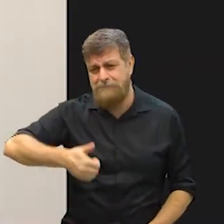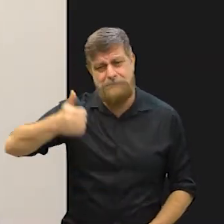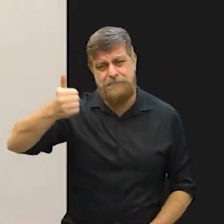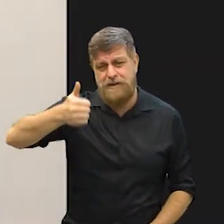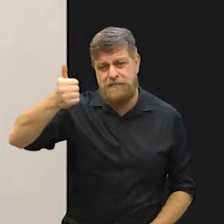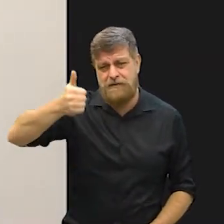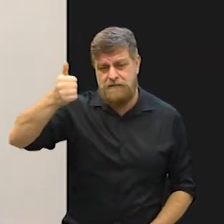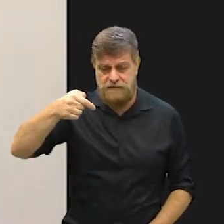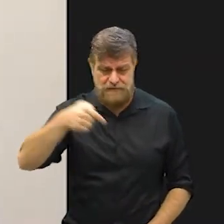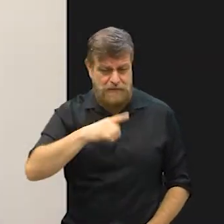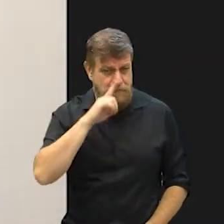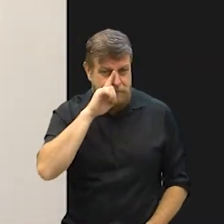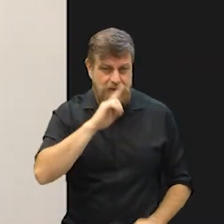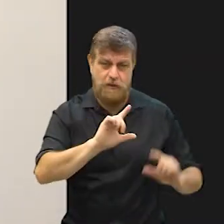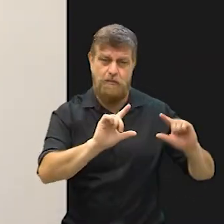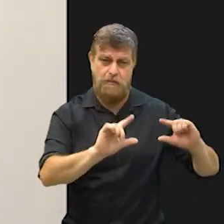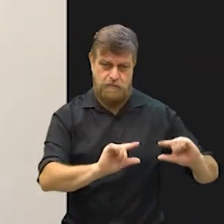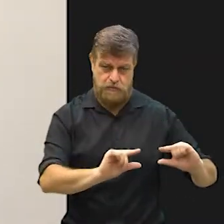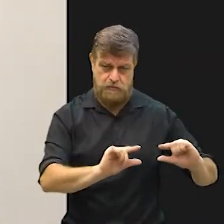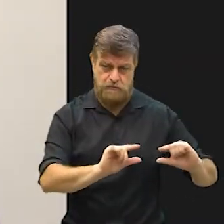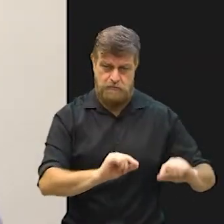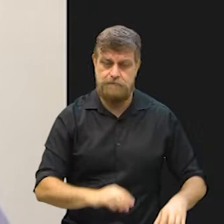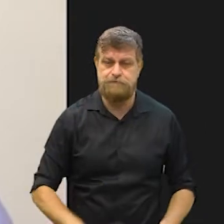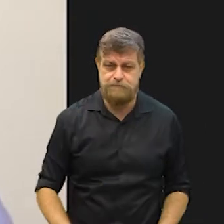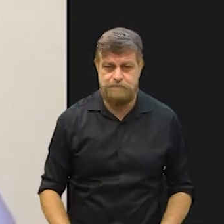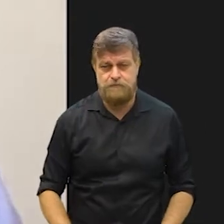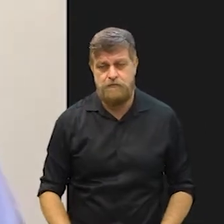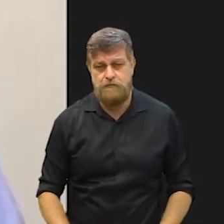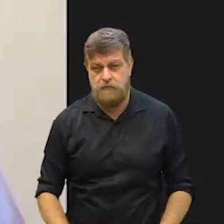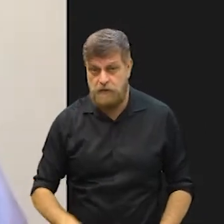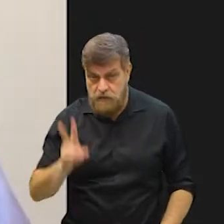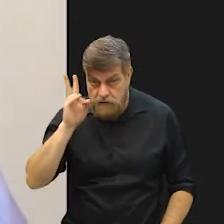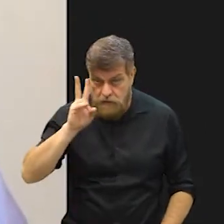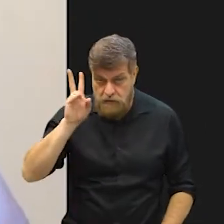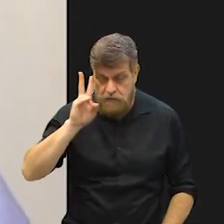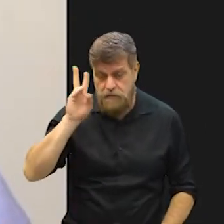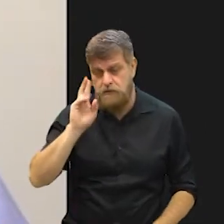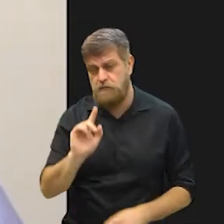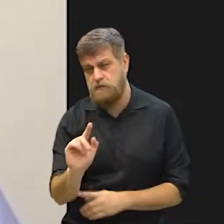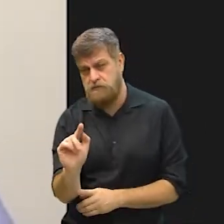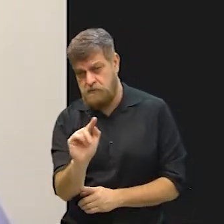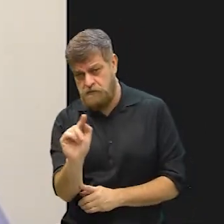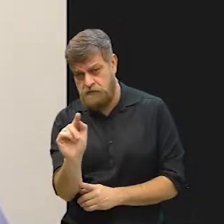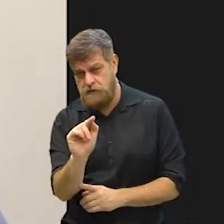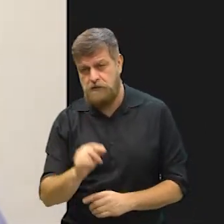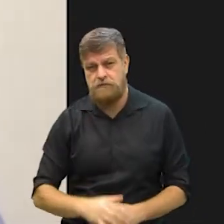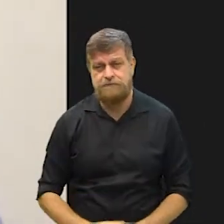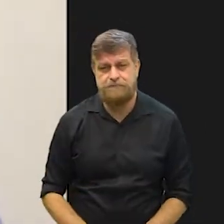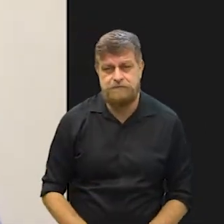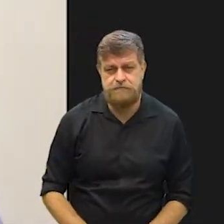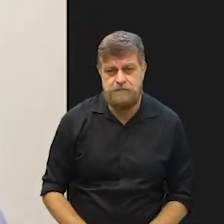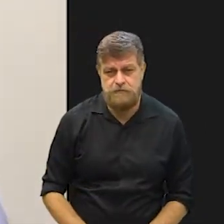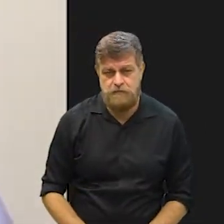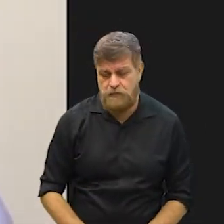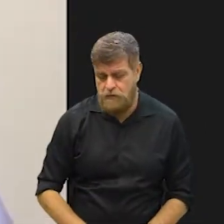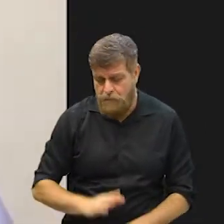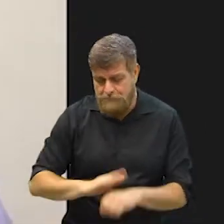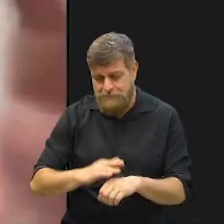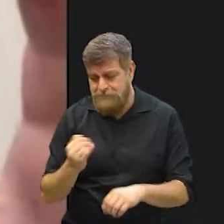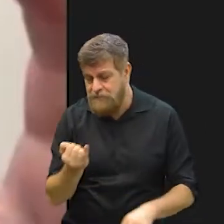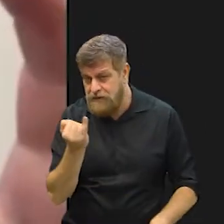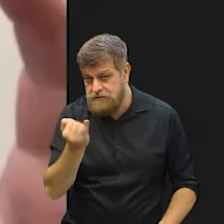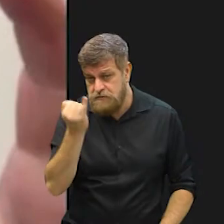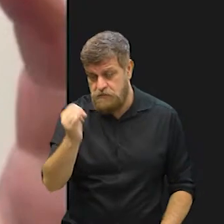superam demais os riscos que essa mãe vai passar. Lembrando, né? Lembrando que o